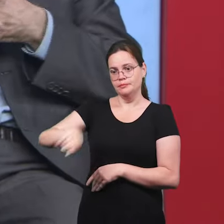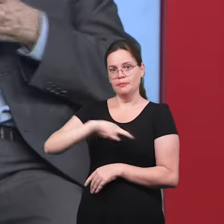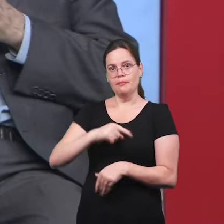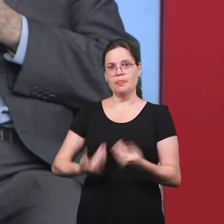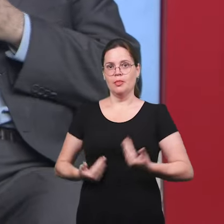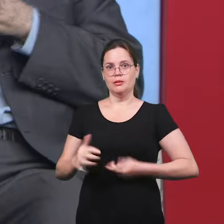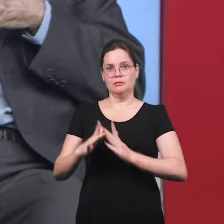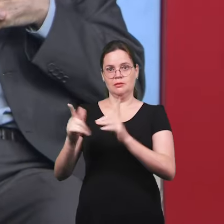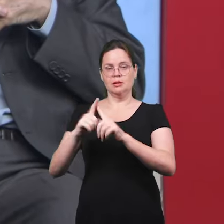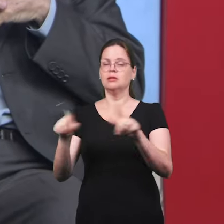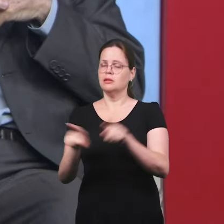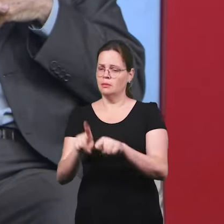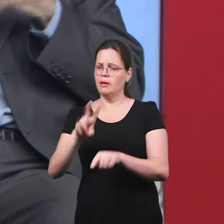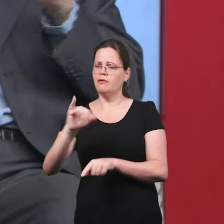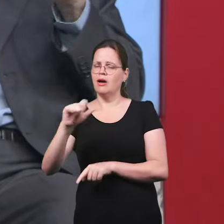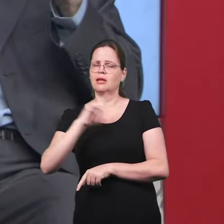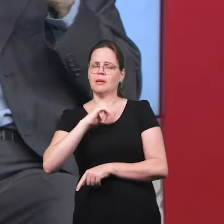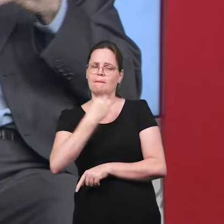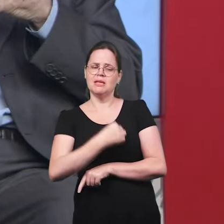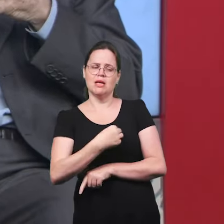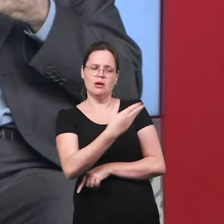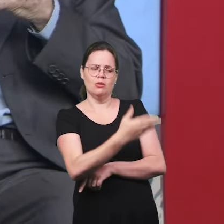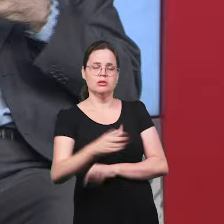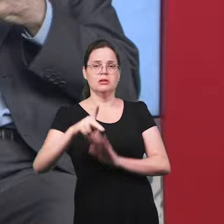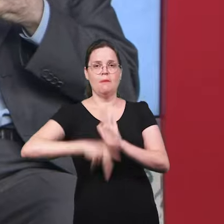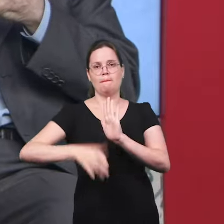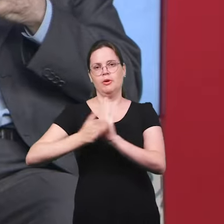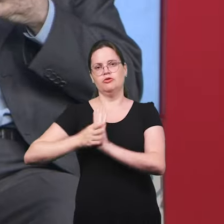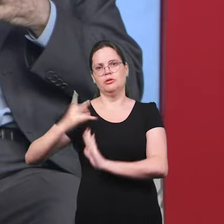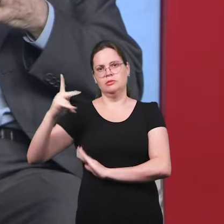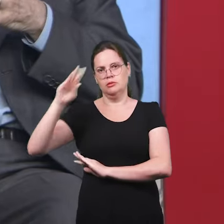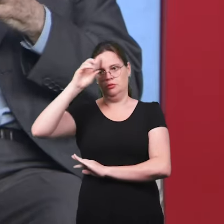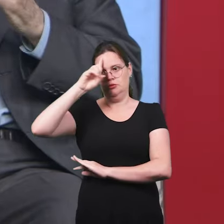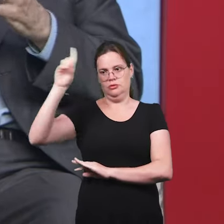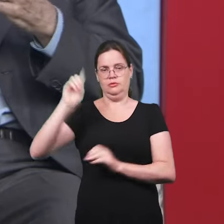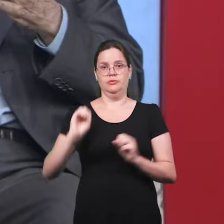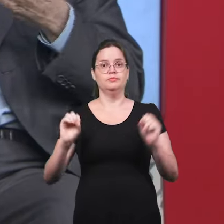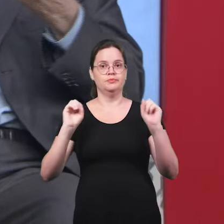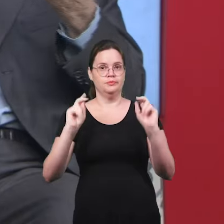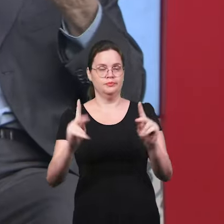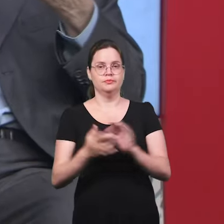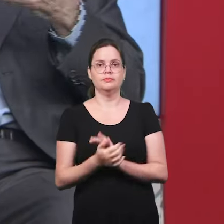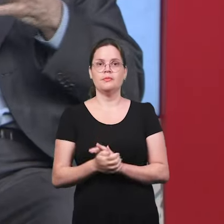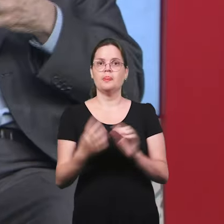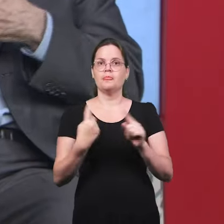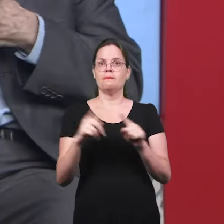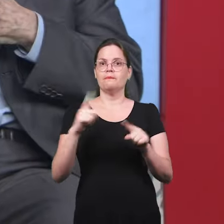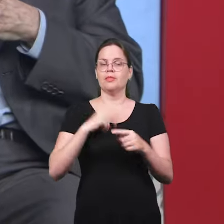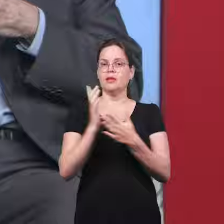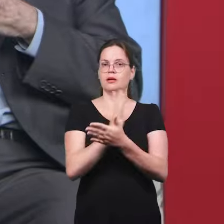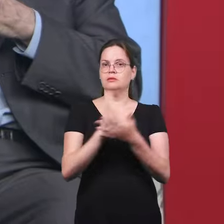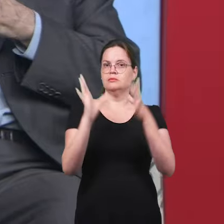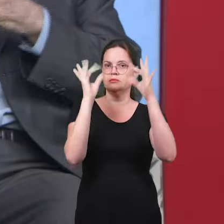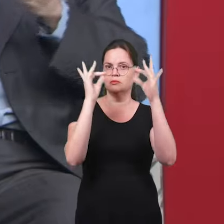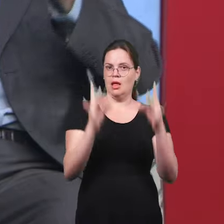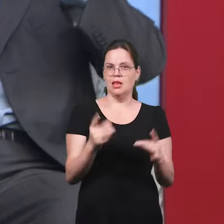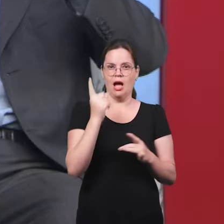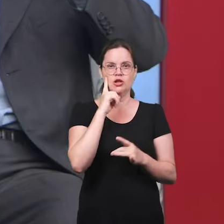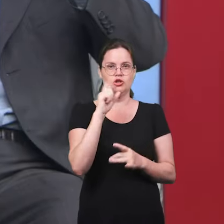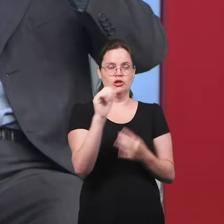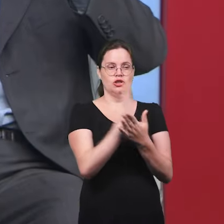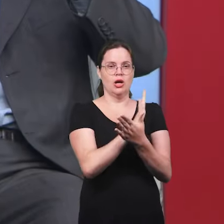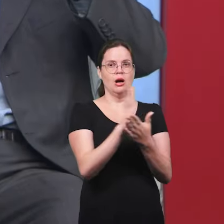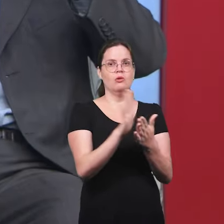misericórdia de Israel também. Isso está dentro do plano de Deus. detalhes desses últimos 7